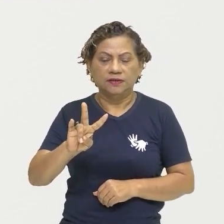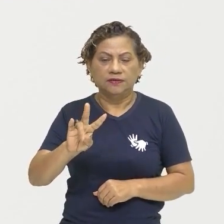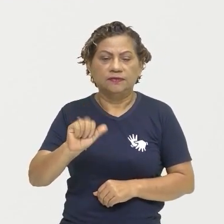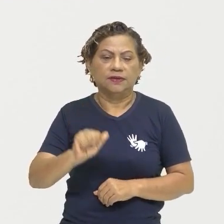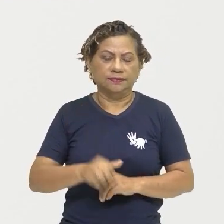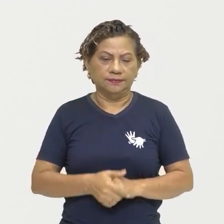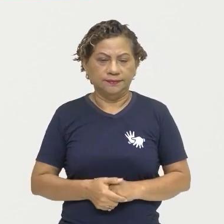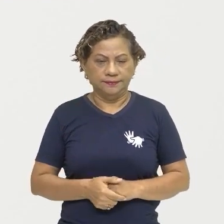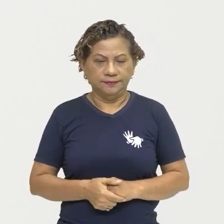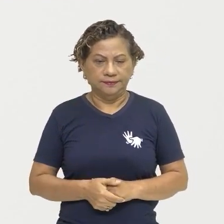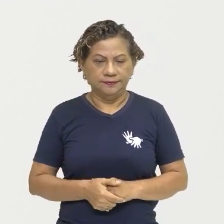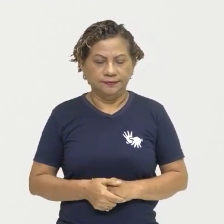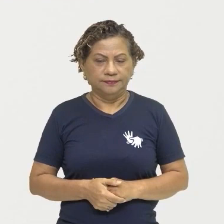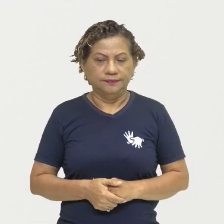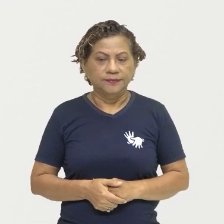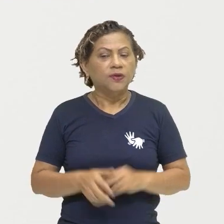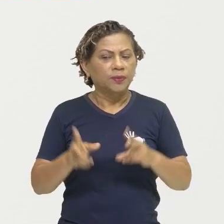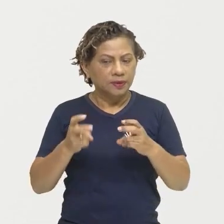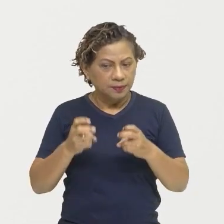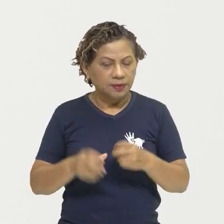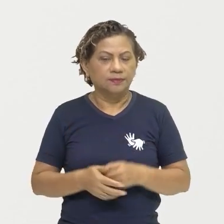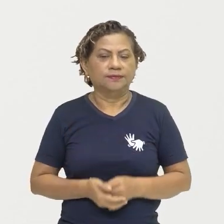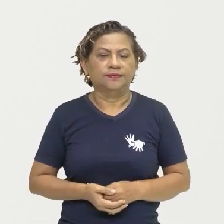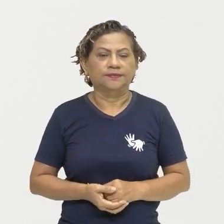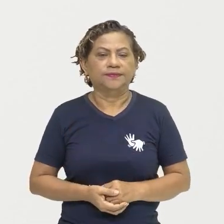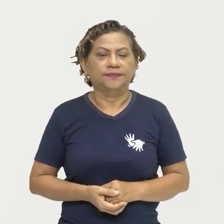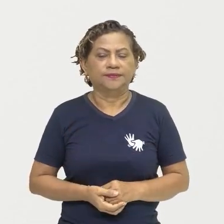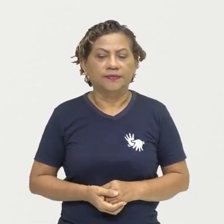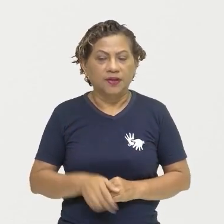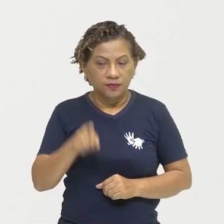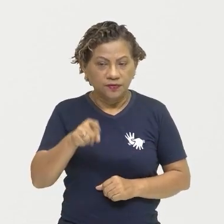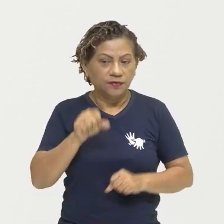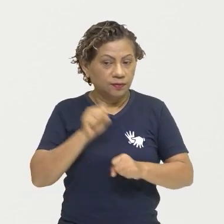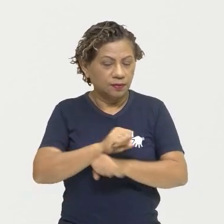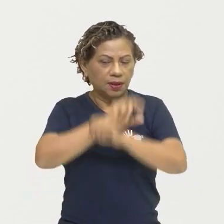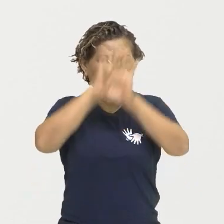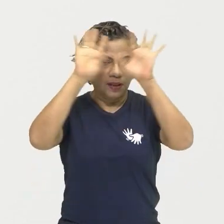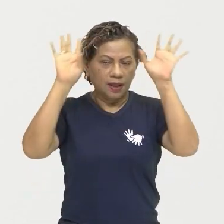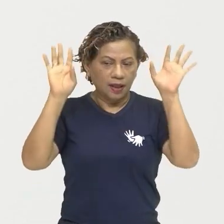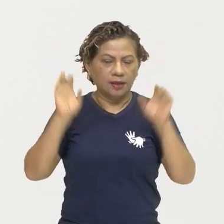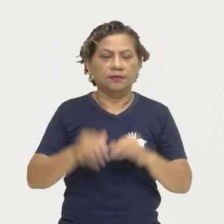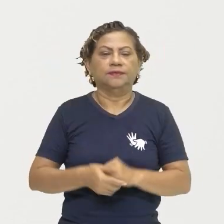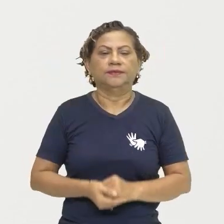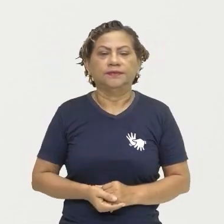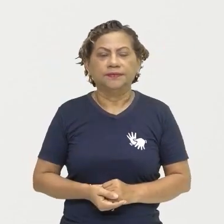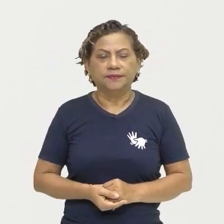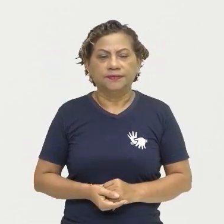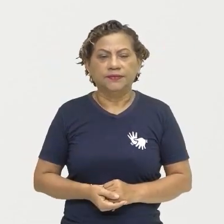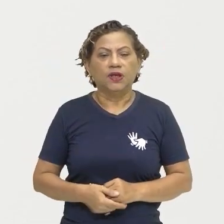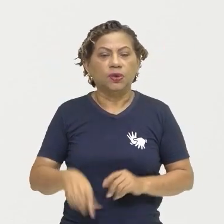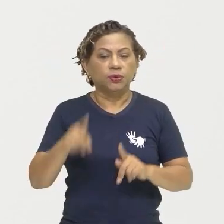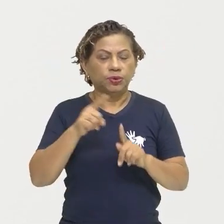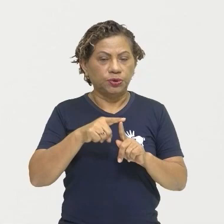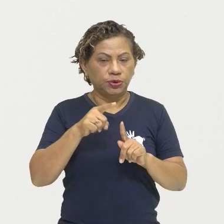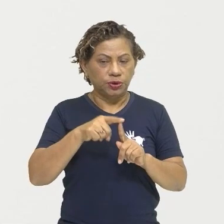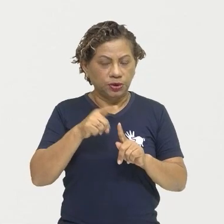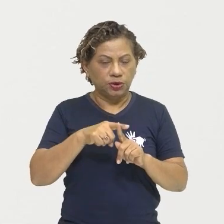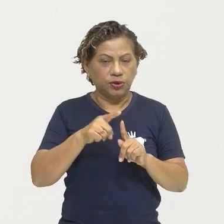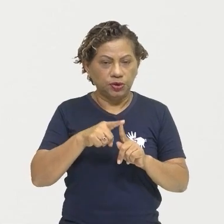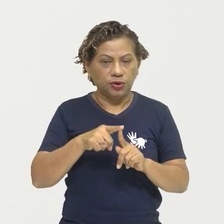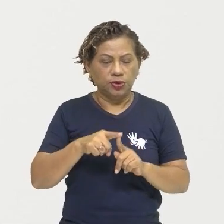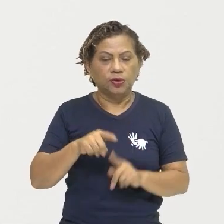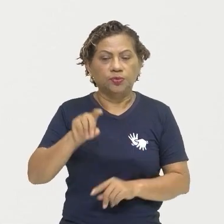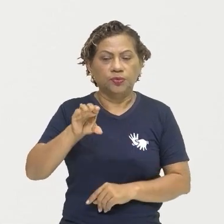por essas três orações. Muito bem. Agora que você entendeu, vamos seguir. As orações coordenadas, então, elas podem ou